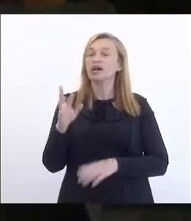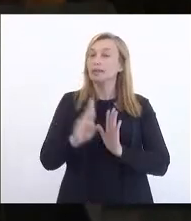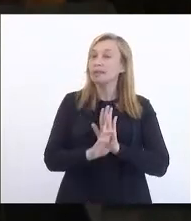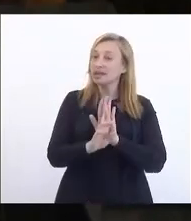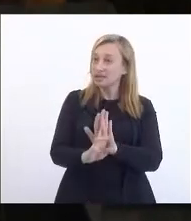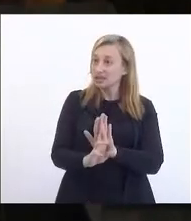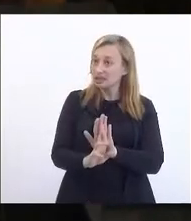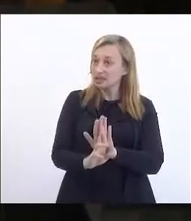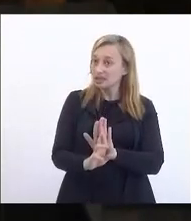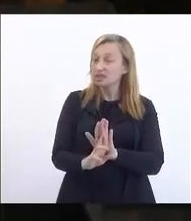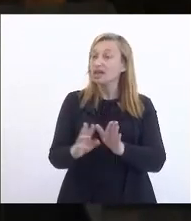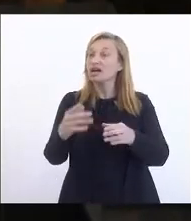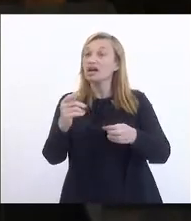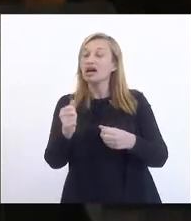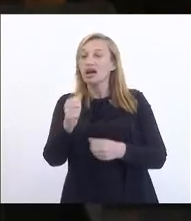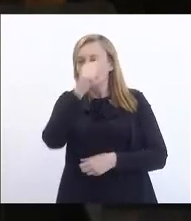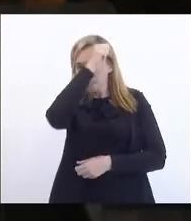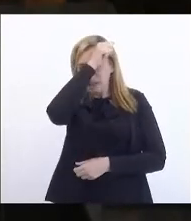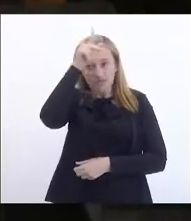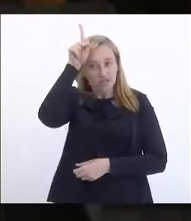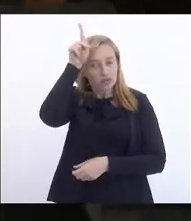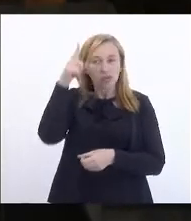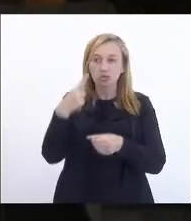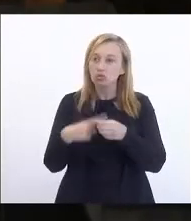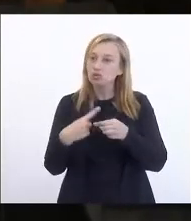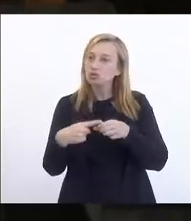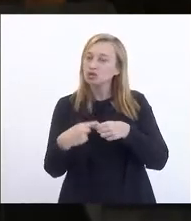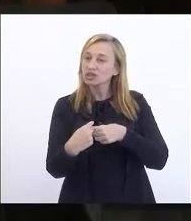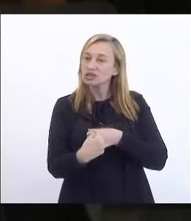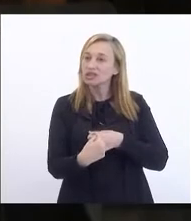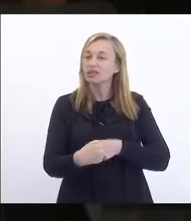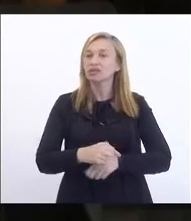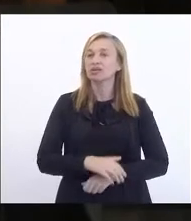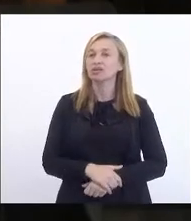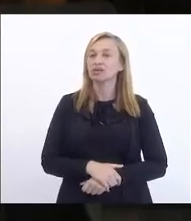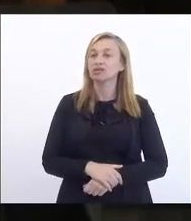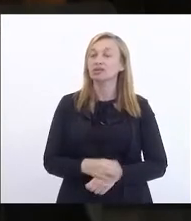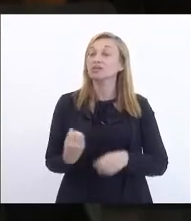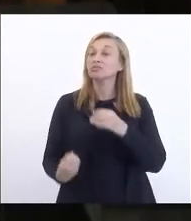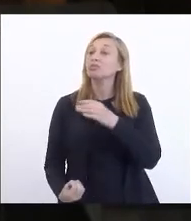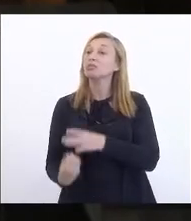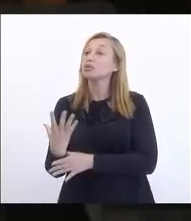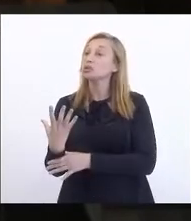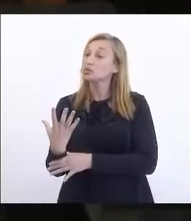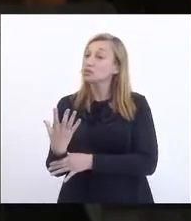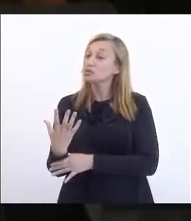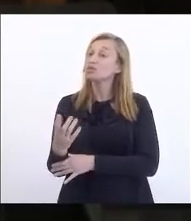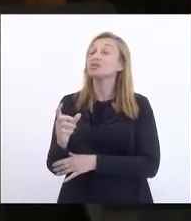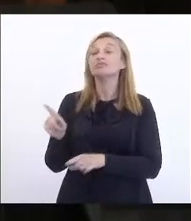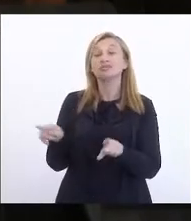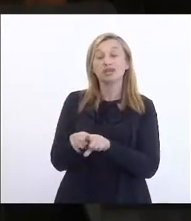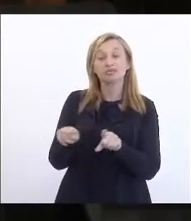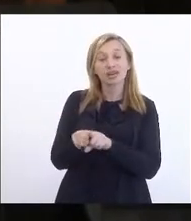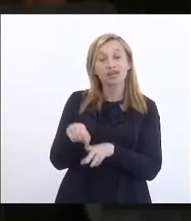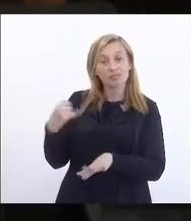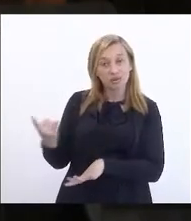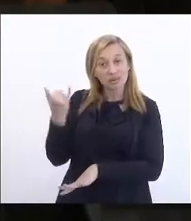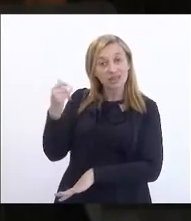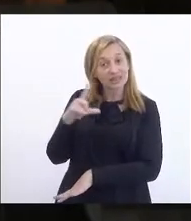as prefeituras dos municípios produtores, que também têm importância.